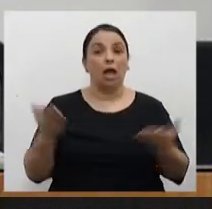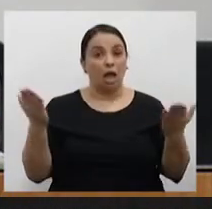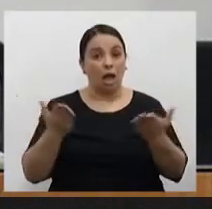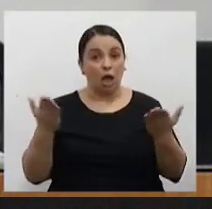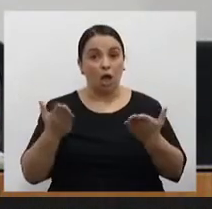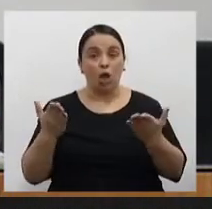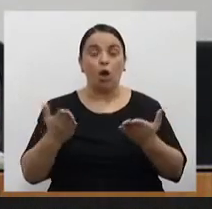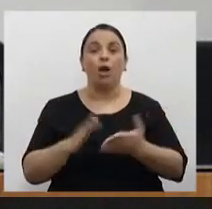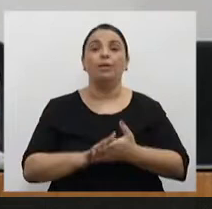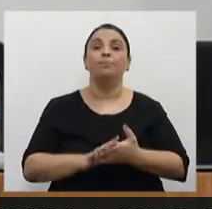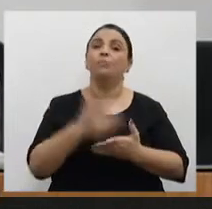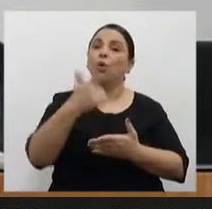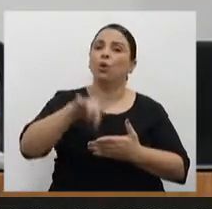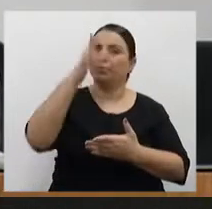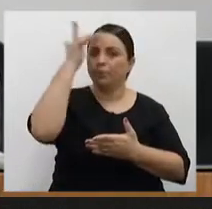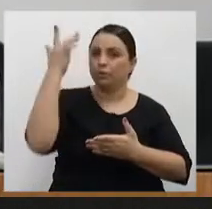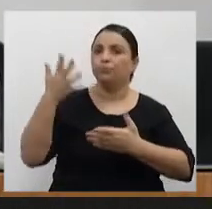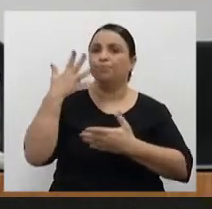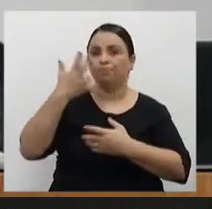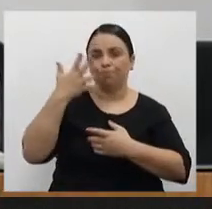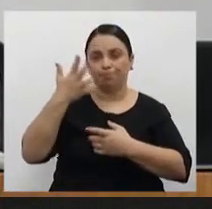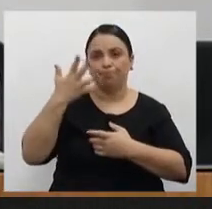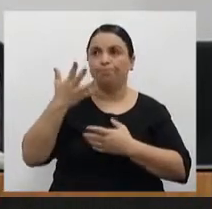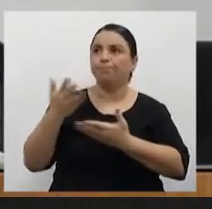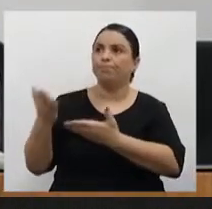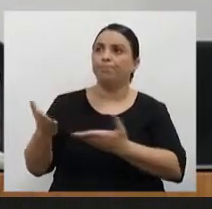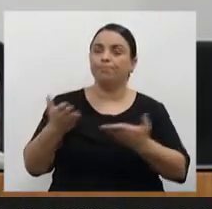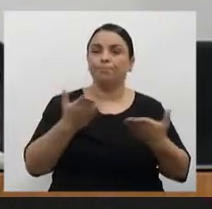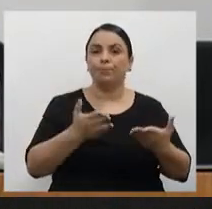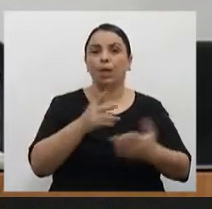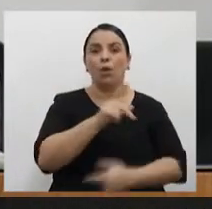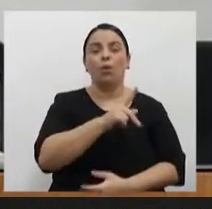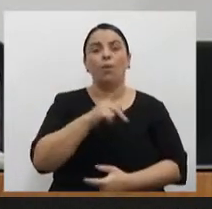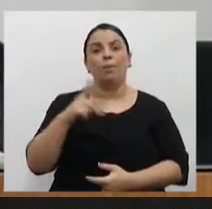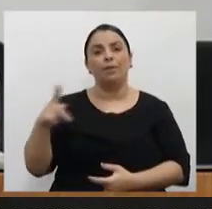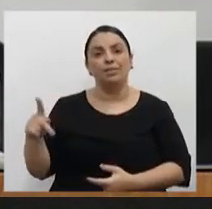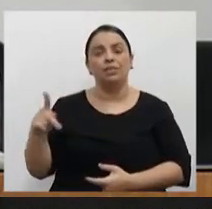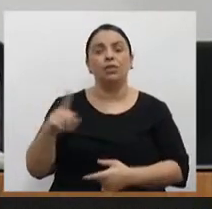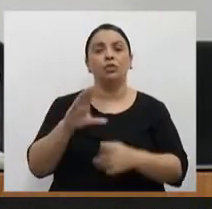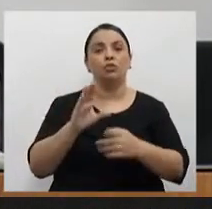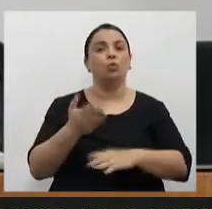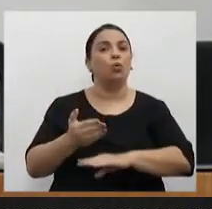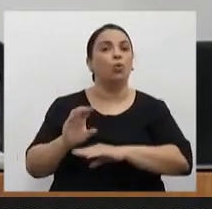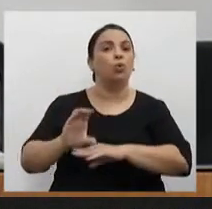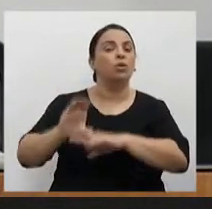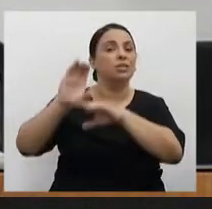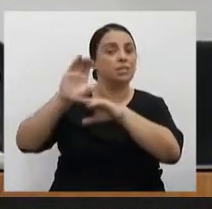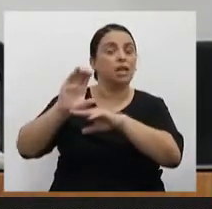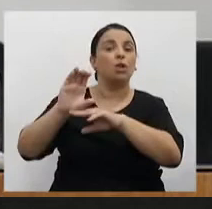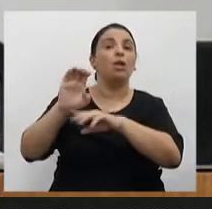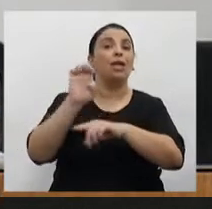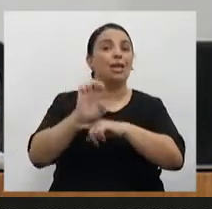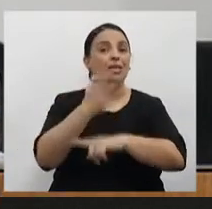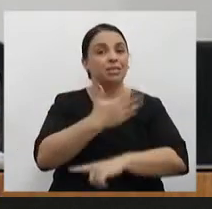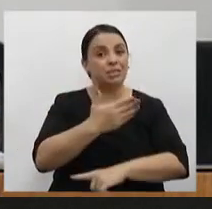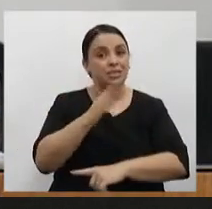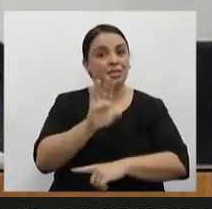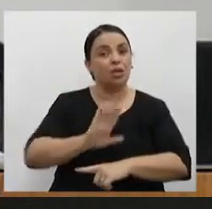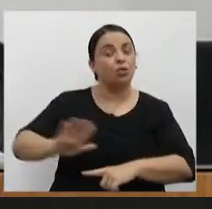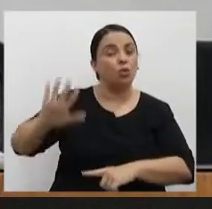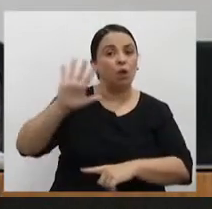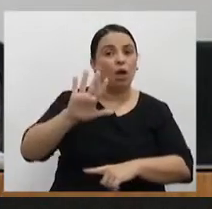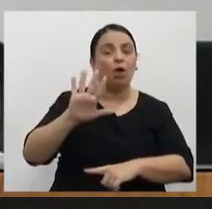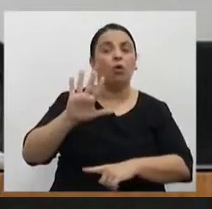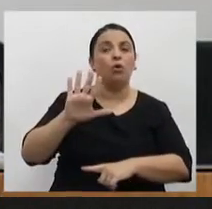seus 5 minutos, a fala para o nosso presidente do Conselho Estadual de Defesa dos Direitos da Pessoa